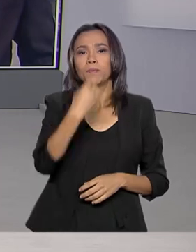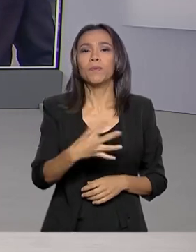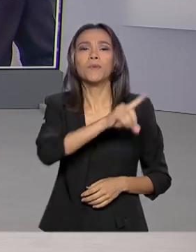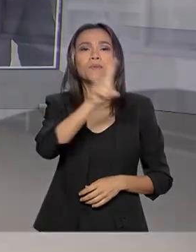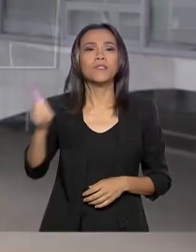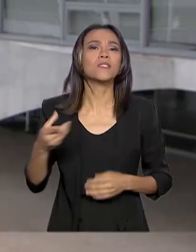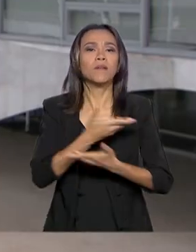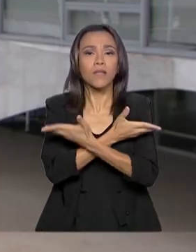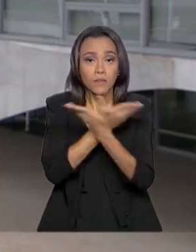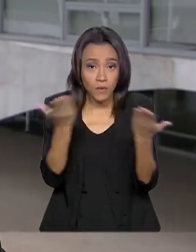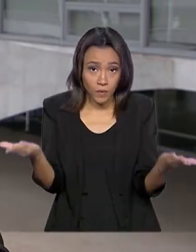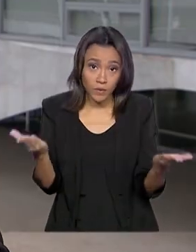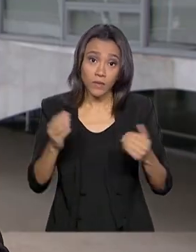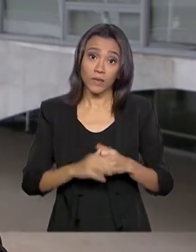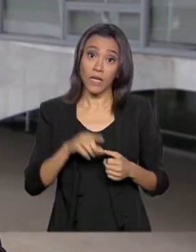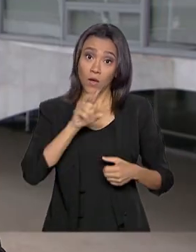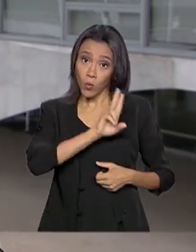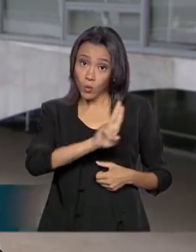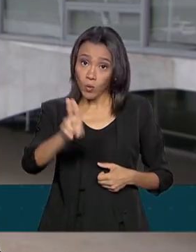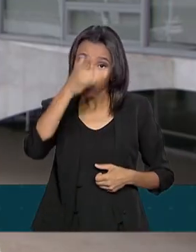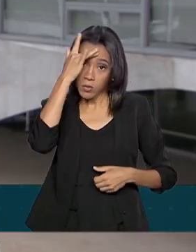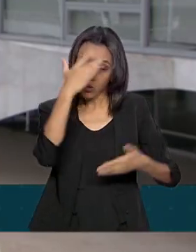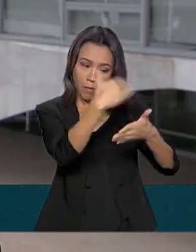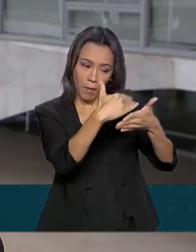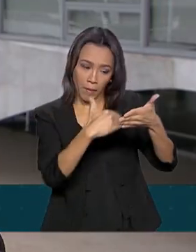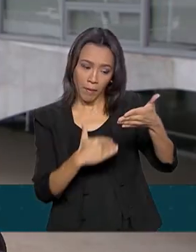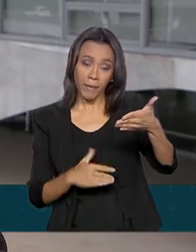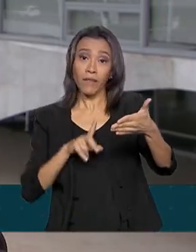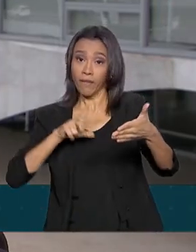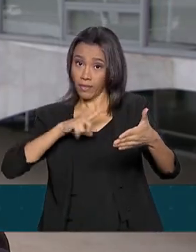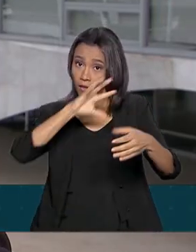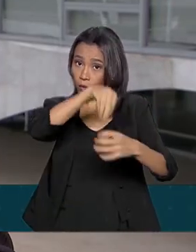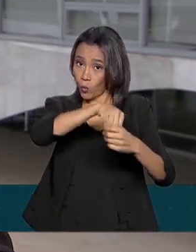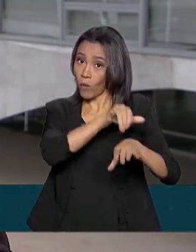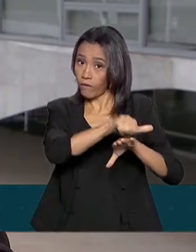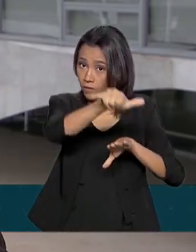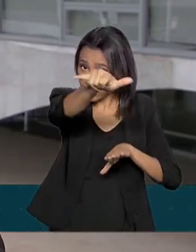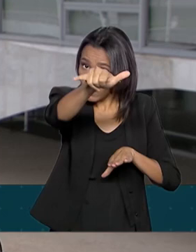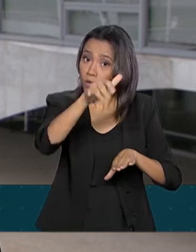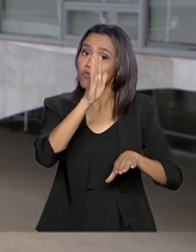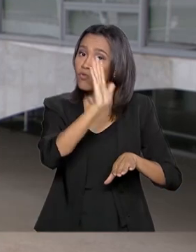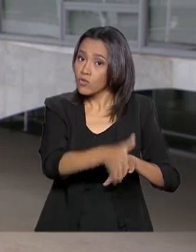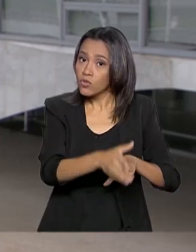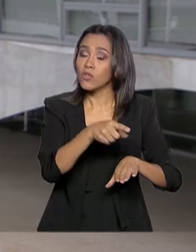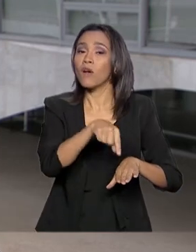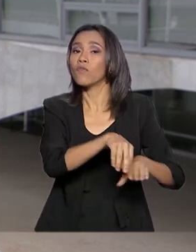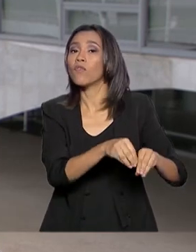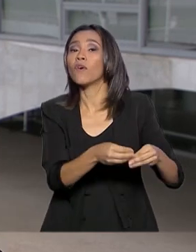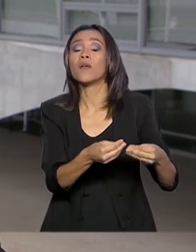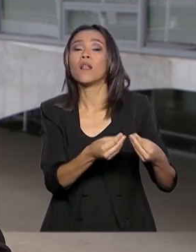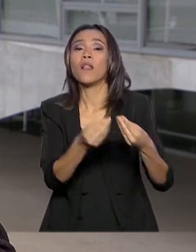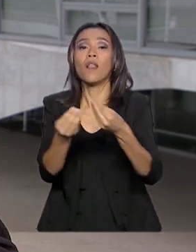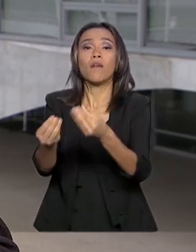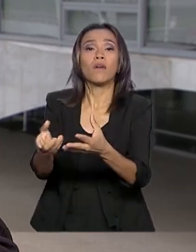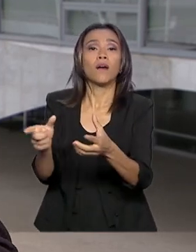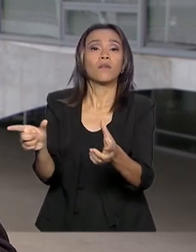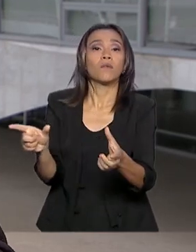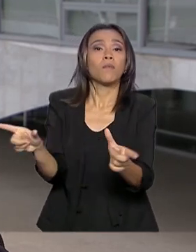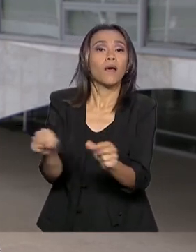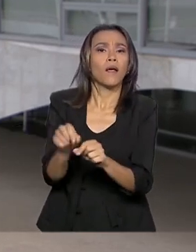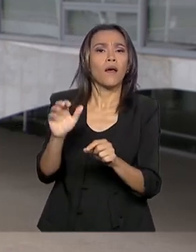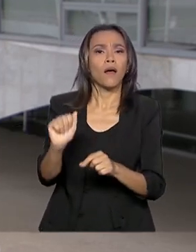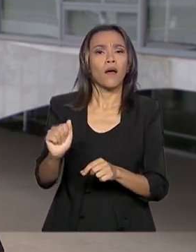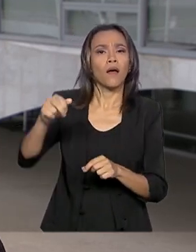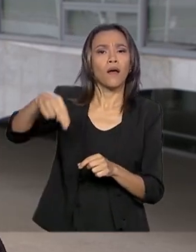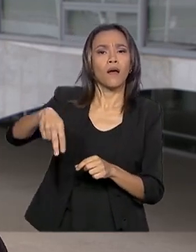bom dia pra você e pra todos. Essa lista aí já foi encaminhada para o Centro de Informações Estratégicas em Vigilância em Saúde para